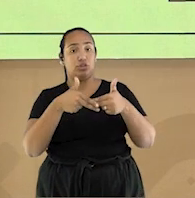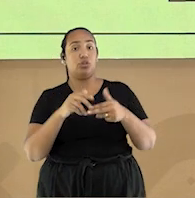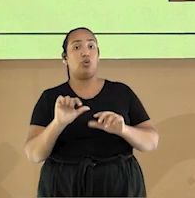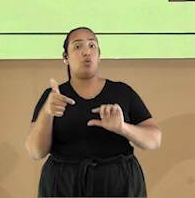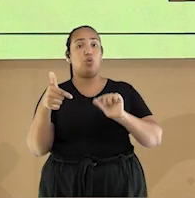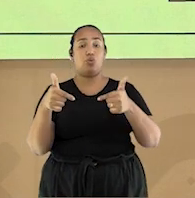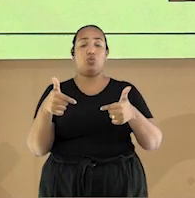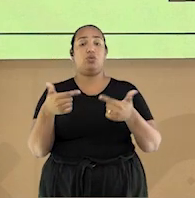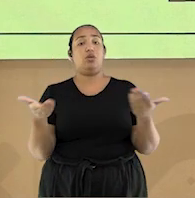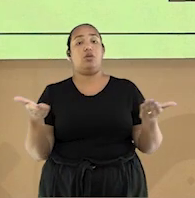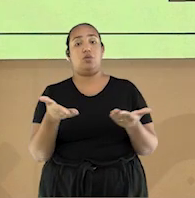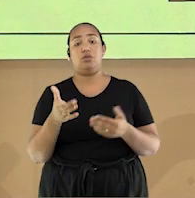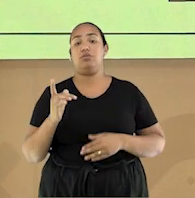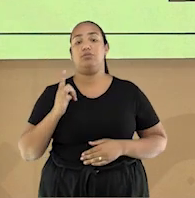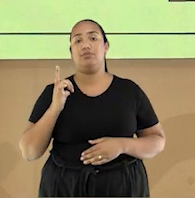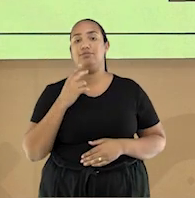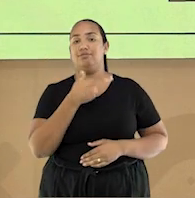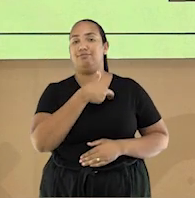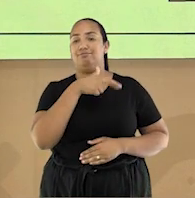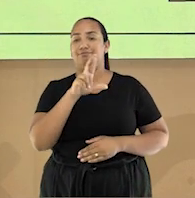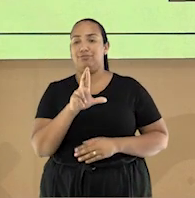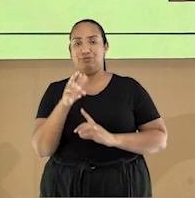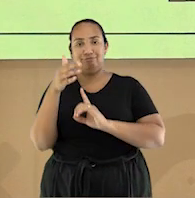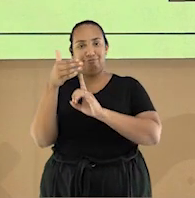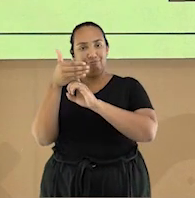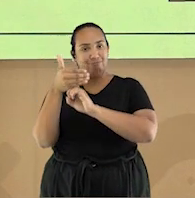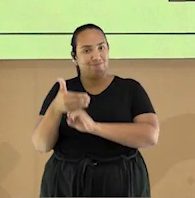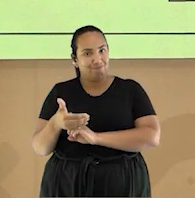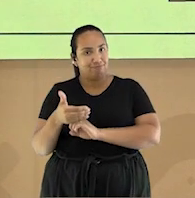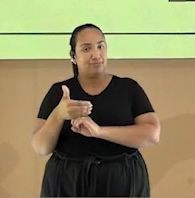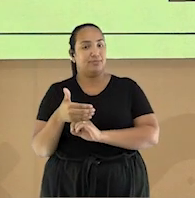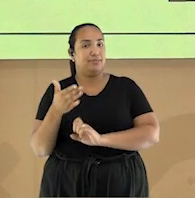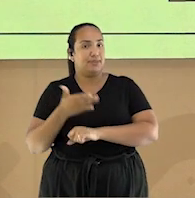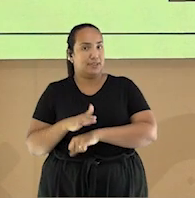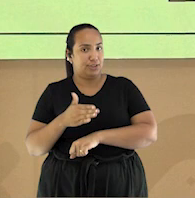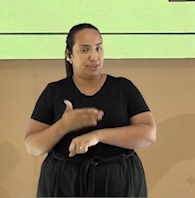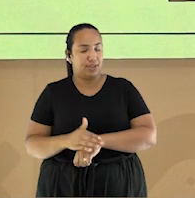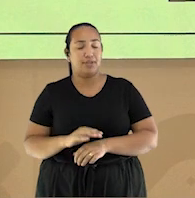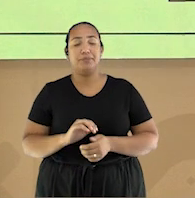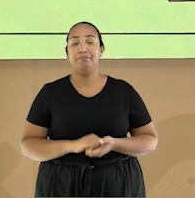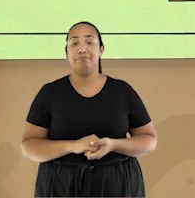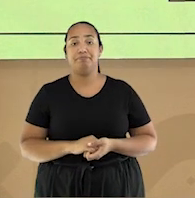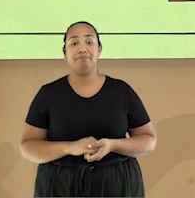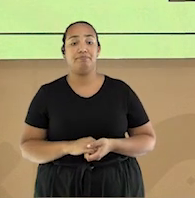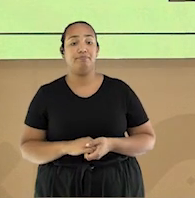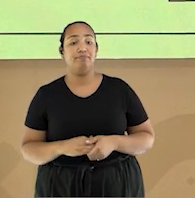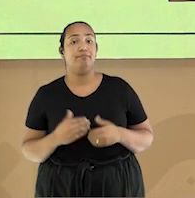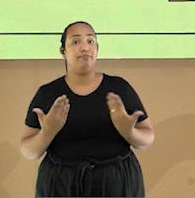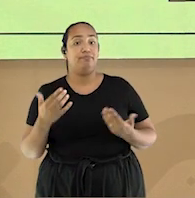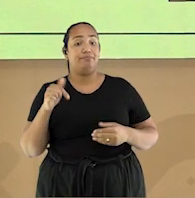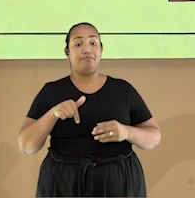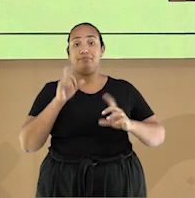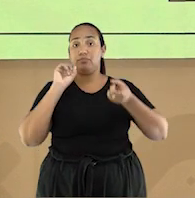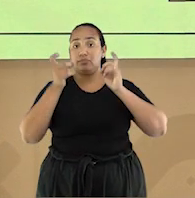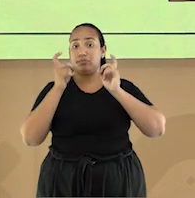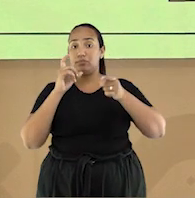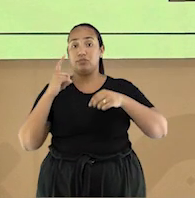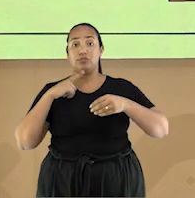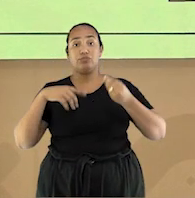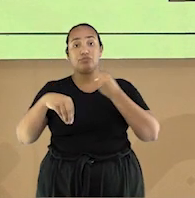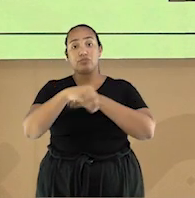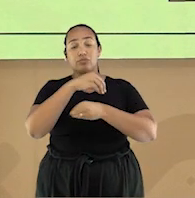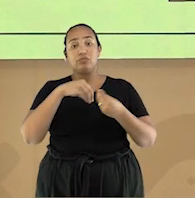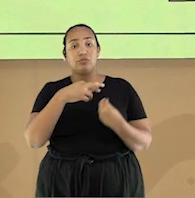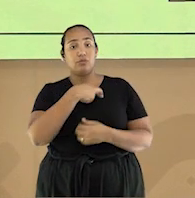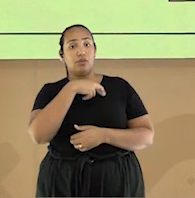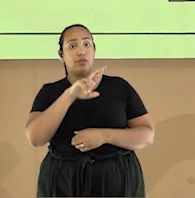cultos secretamente. Para que todos pudessem participar, essas reuniões eram uma mistura de cada religião, com